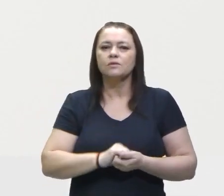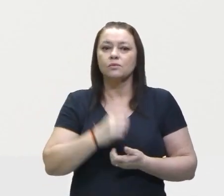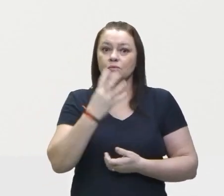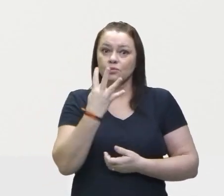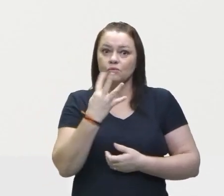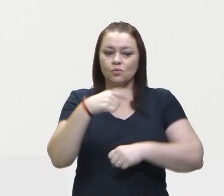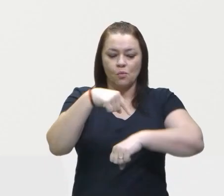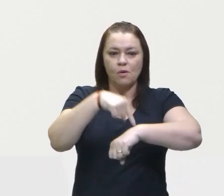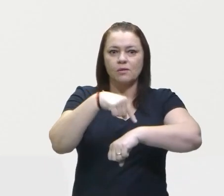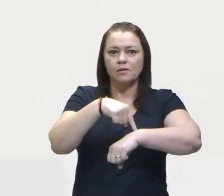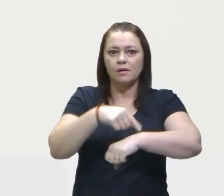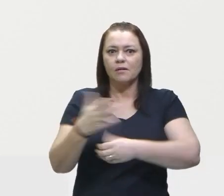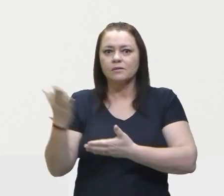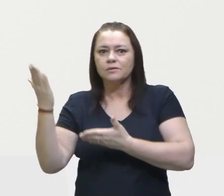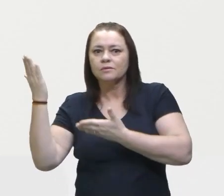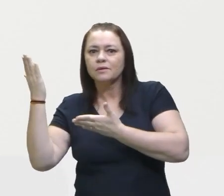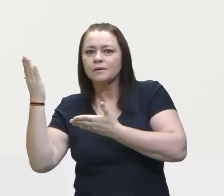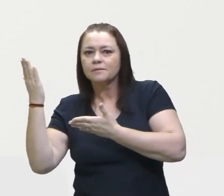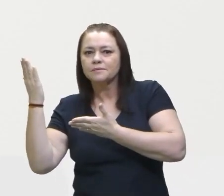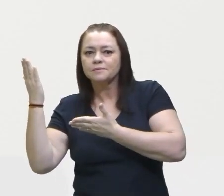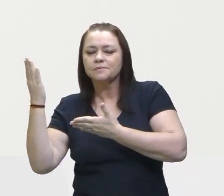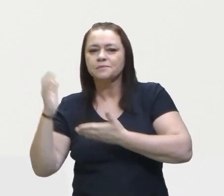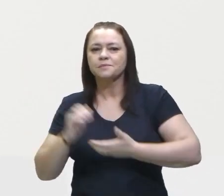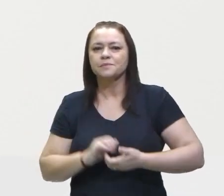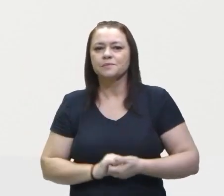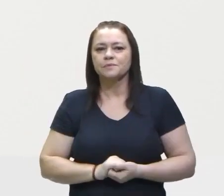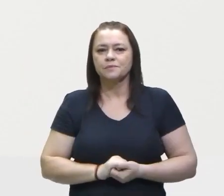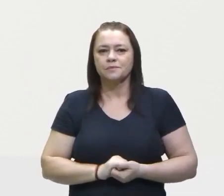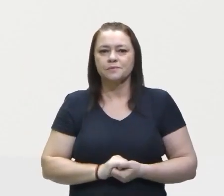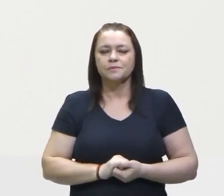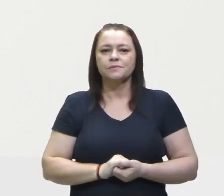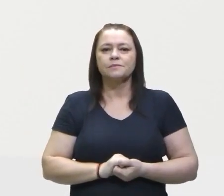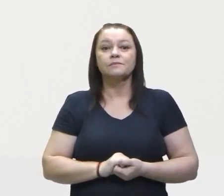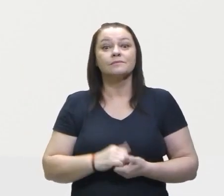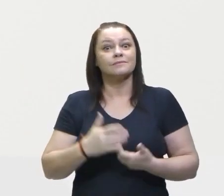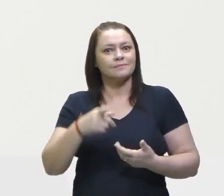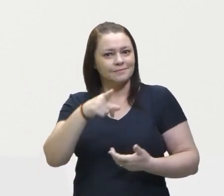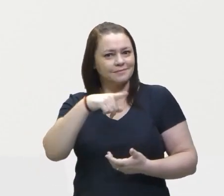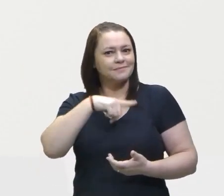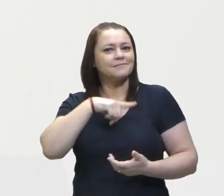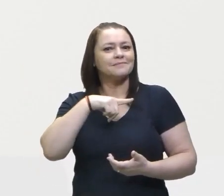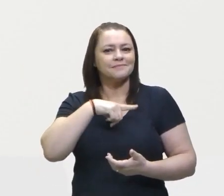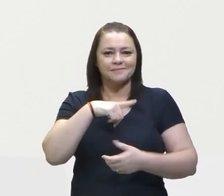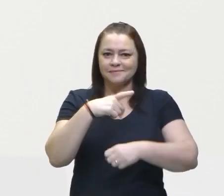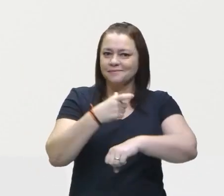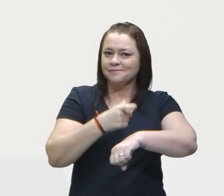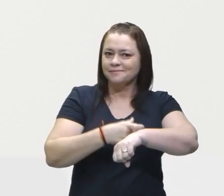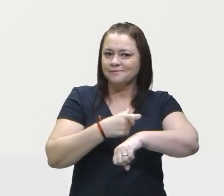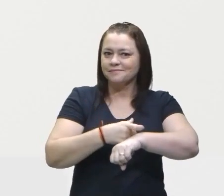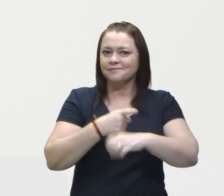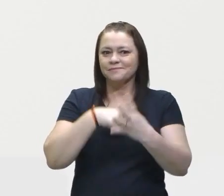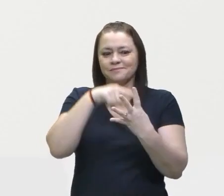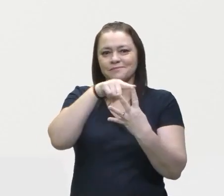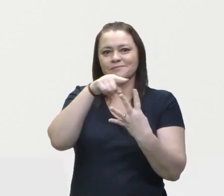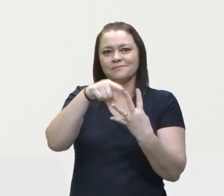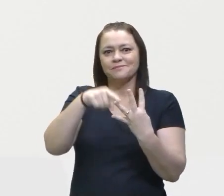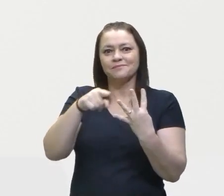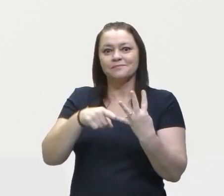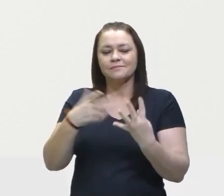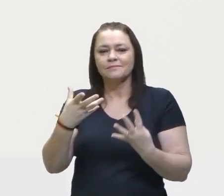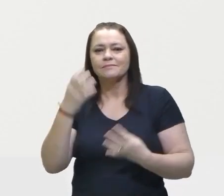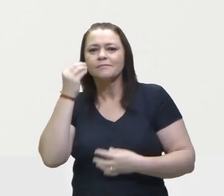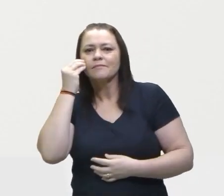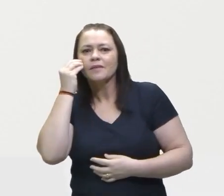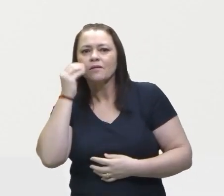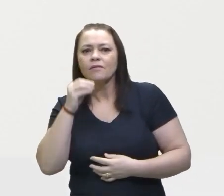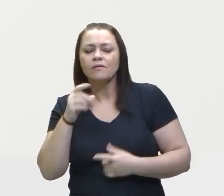quatro reloginhos que tem aí. Vamos lá? Ó, aí tá o relógio. Vamos ver se